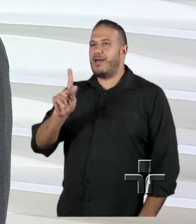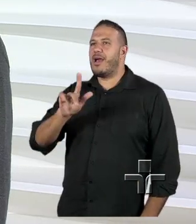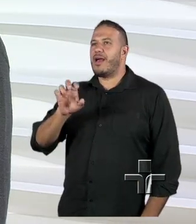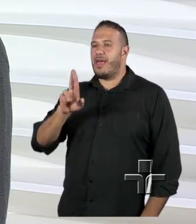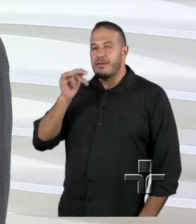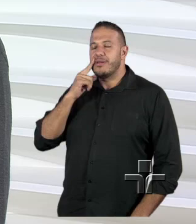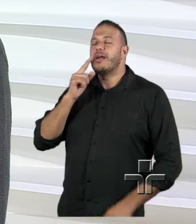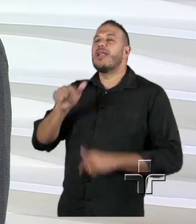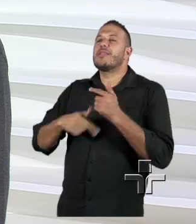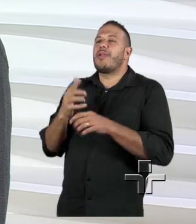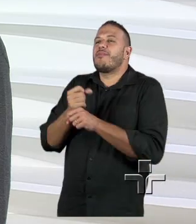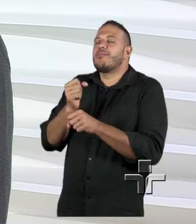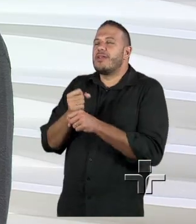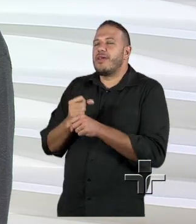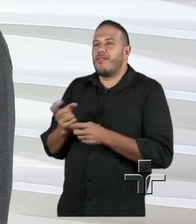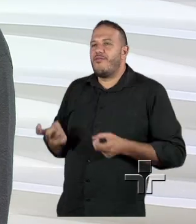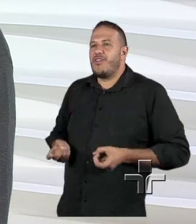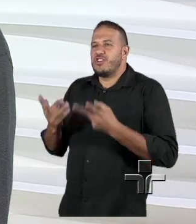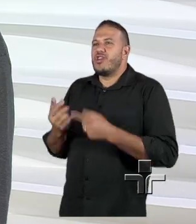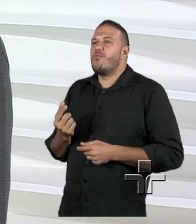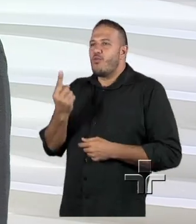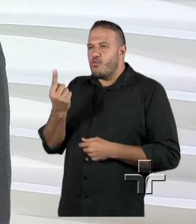2, né? Então,